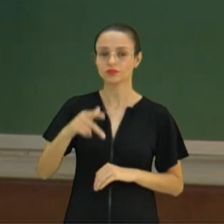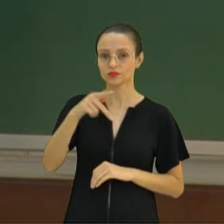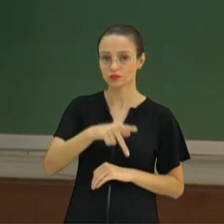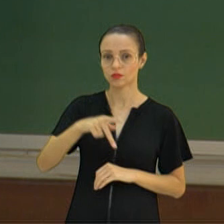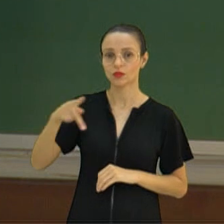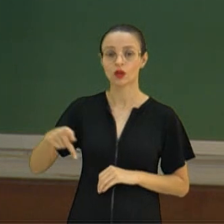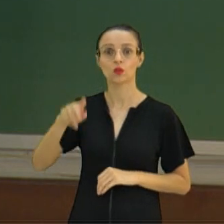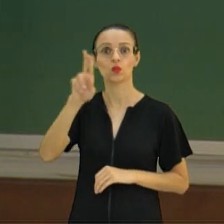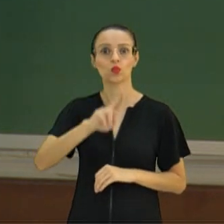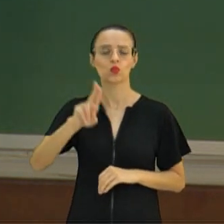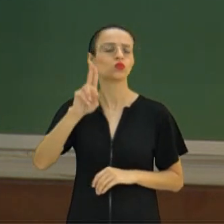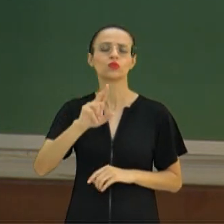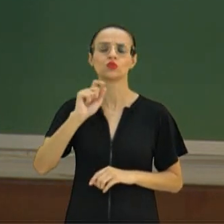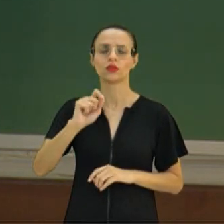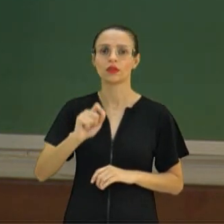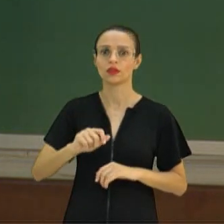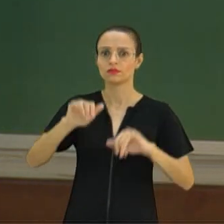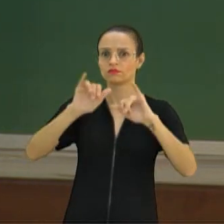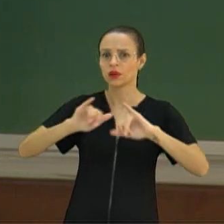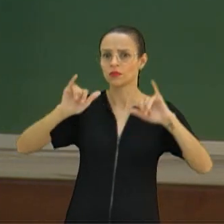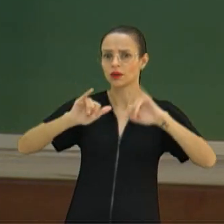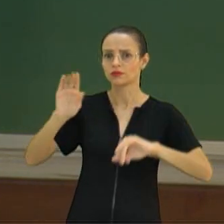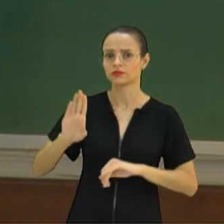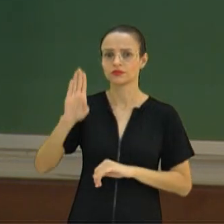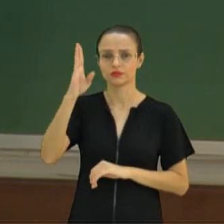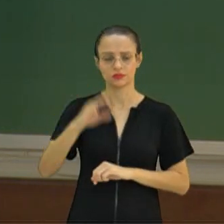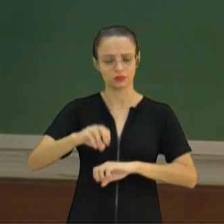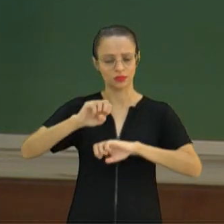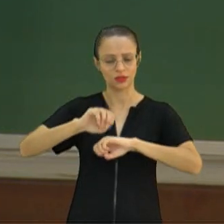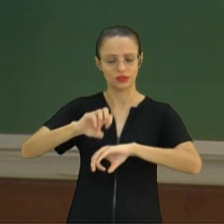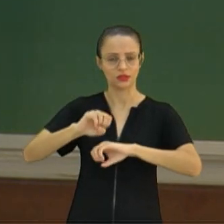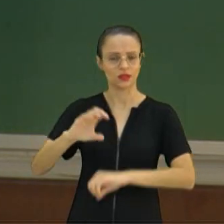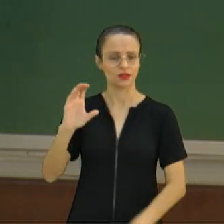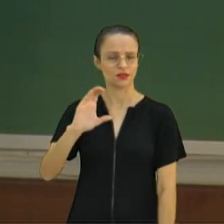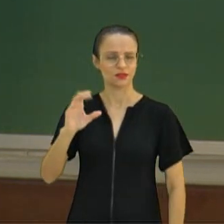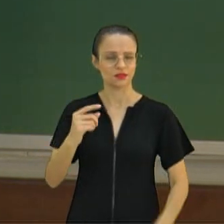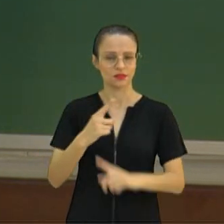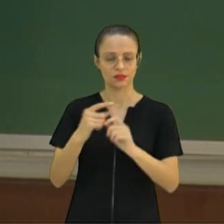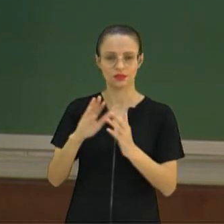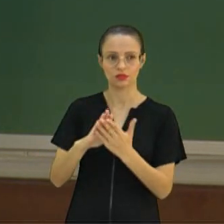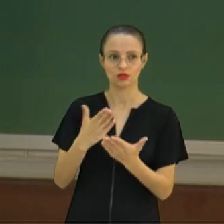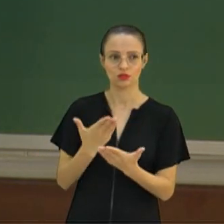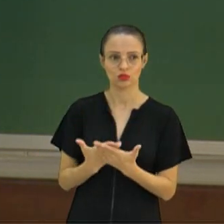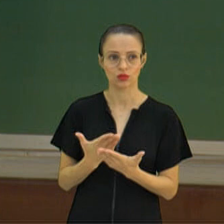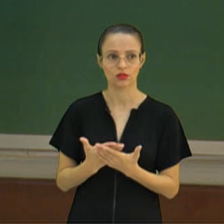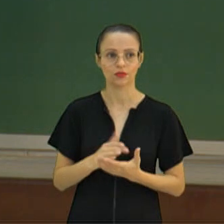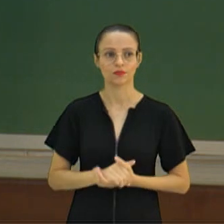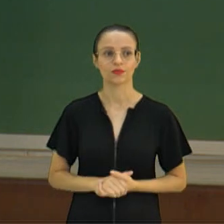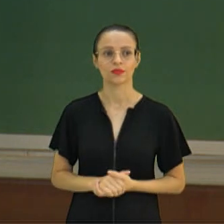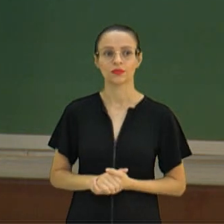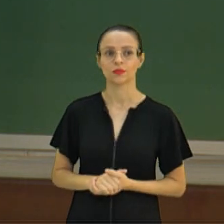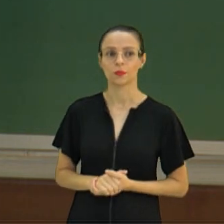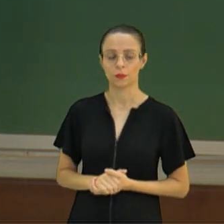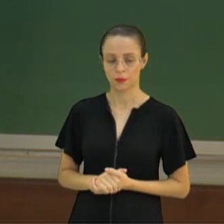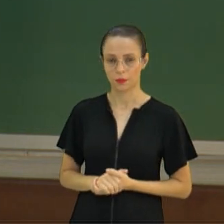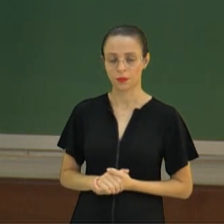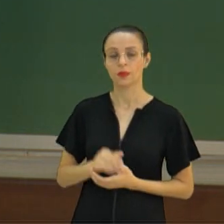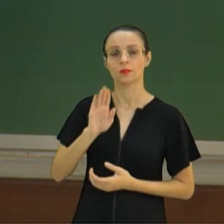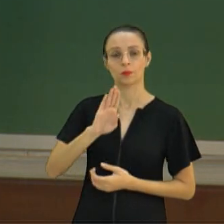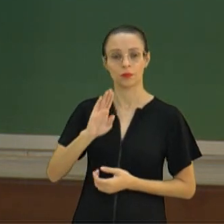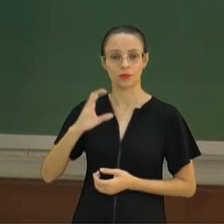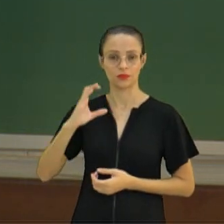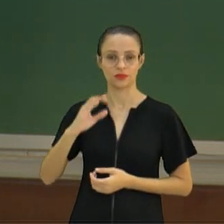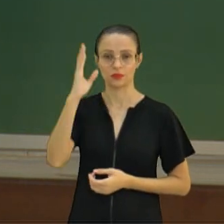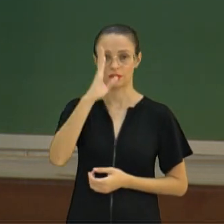Professor usa fake news para ensinar ciência na escola. Paula Adamo e Doeta, da BBC Brasil,